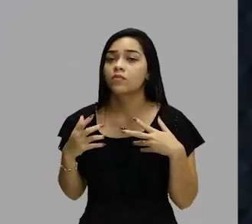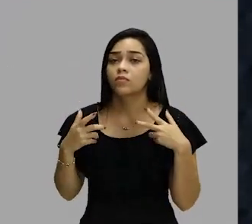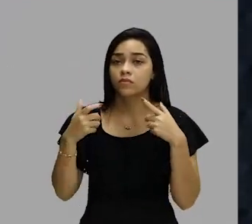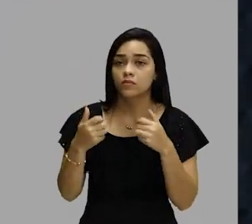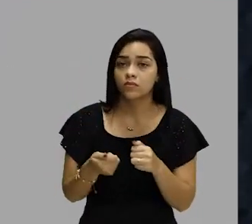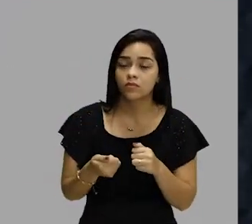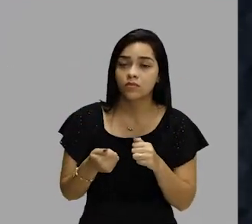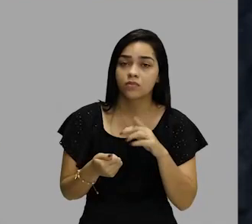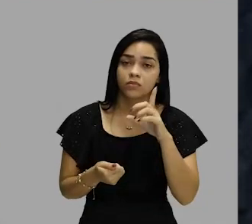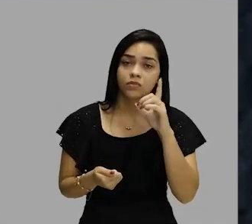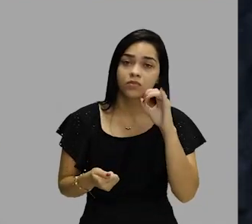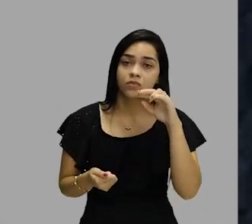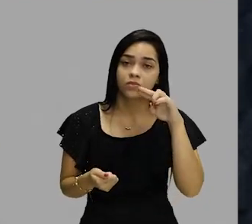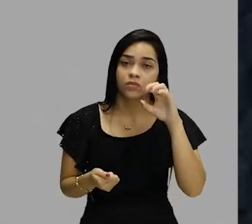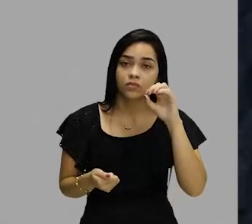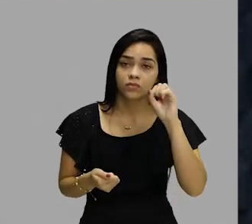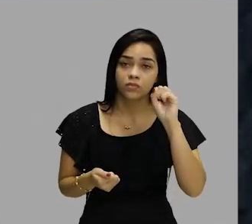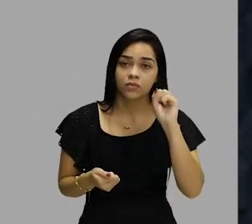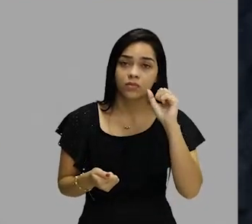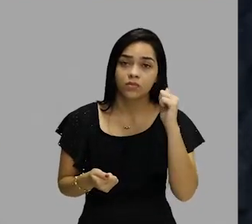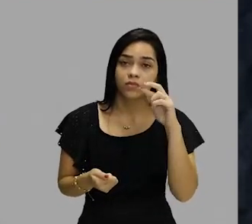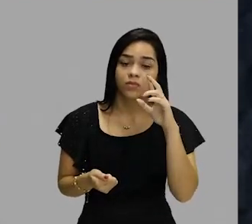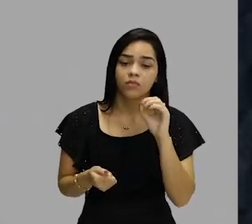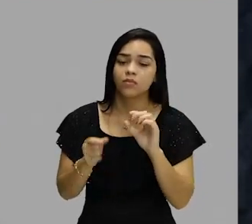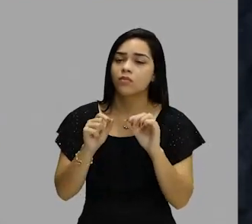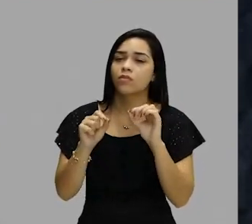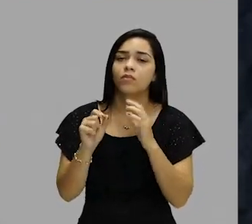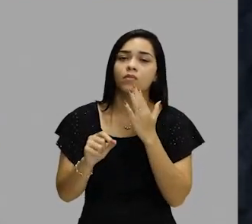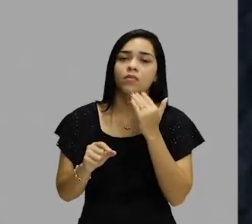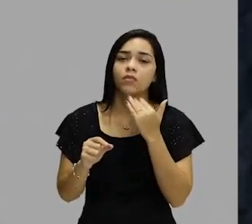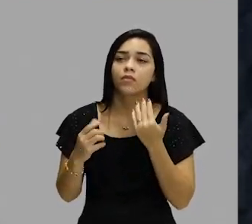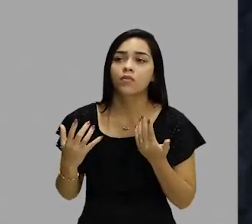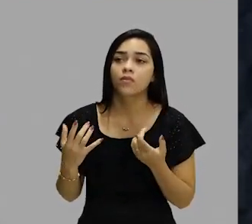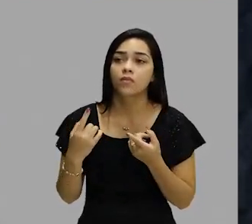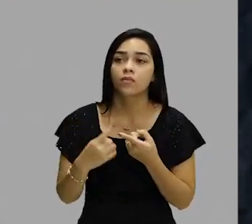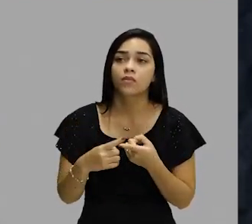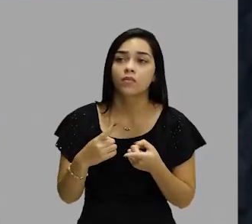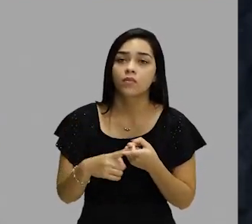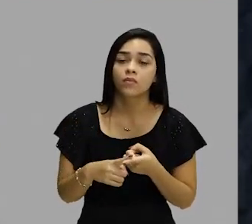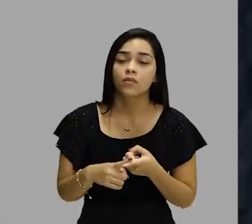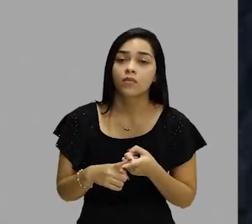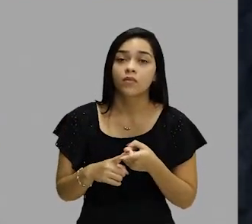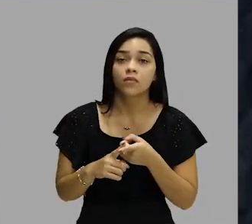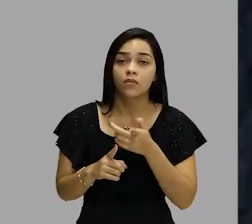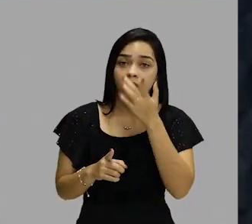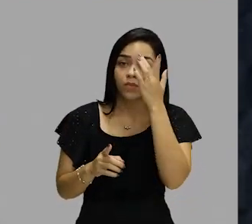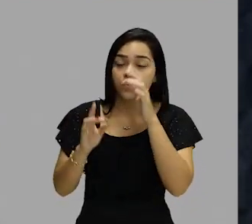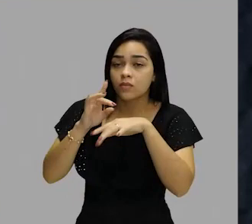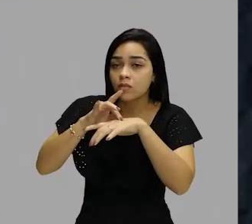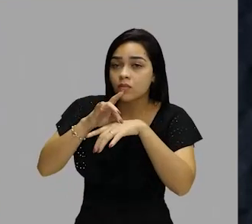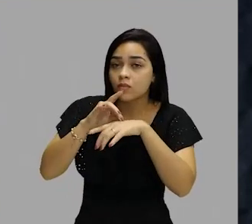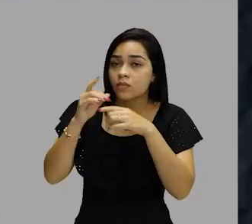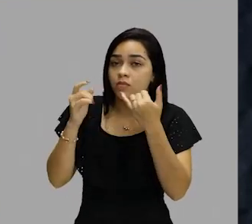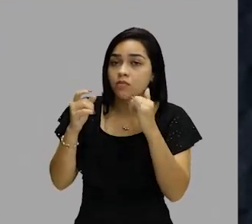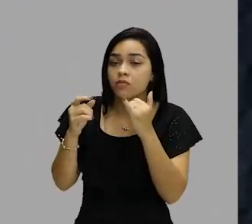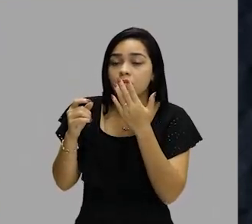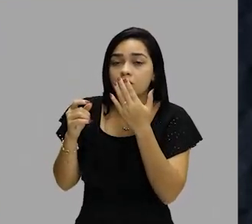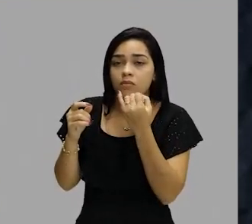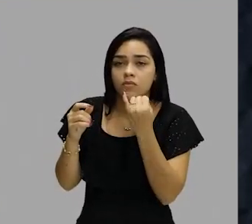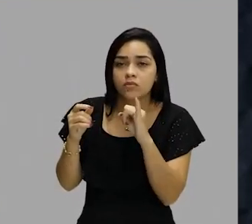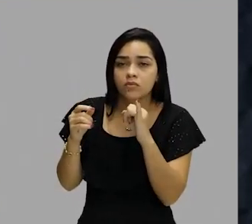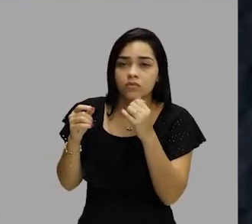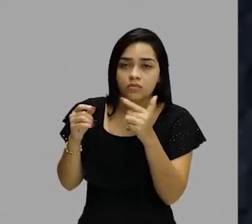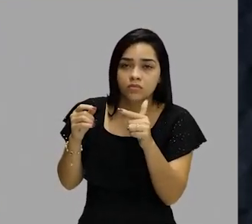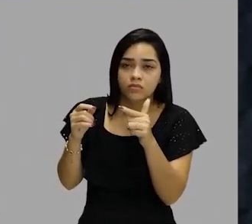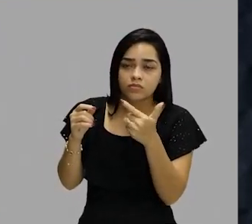os herbívoros, morre também quem? Os carnívoros, porque se não tem mais animal para ele comer, então ele vai morrer de